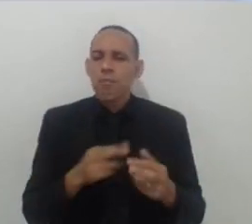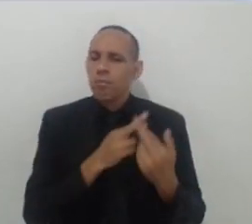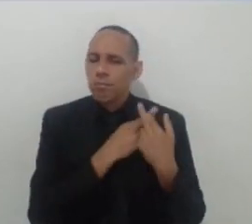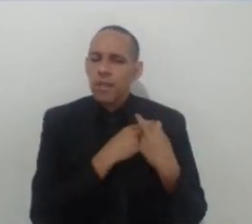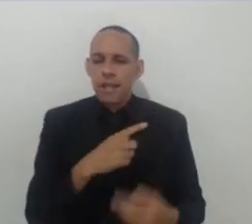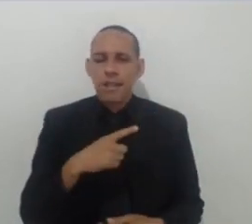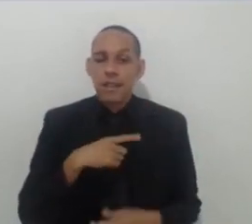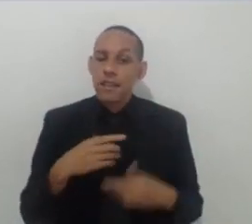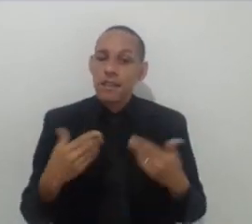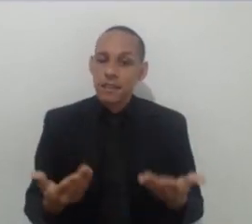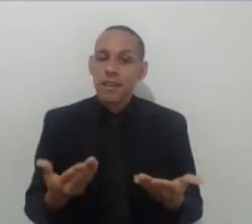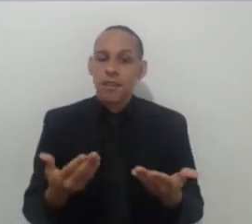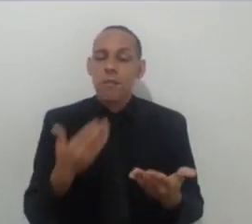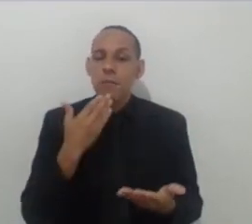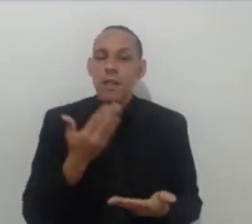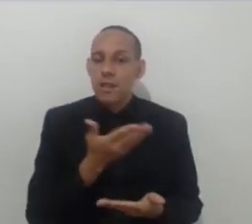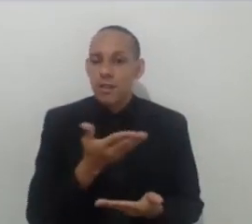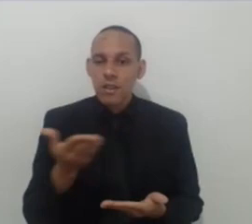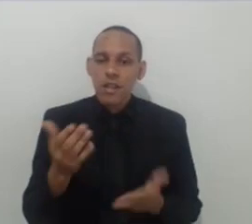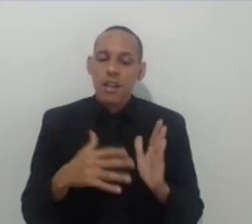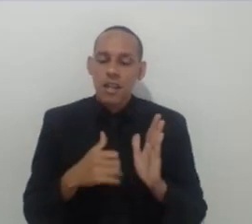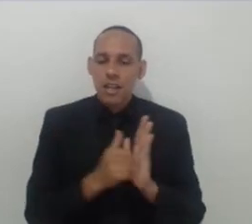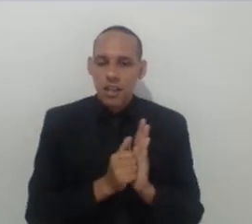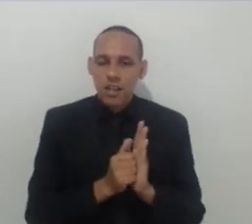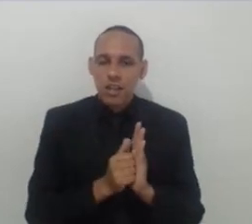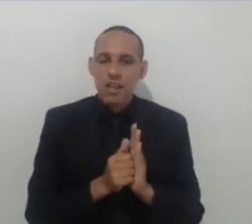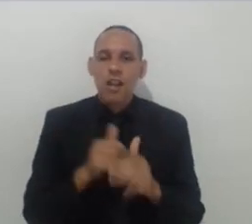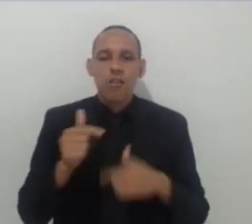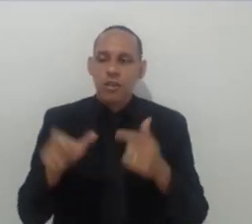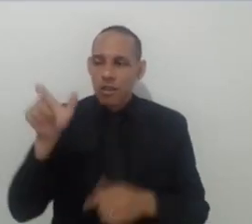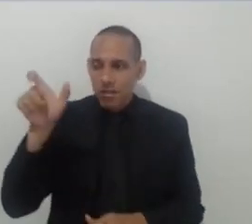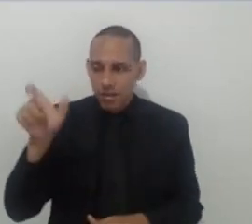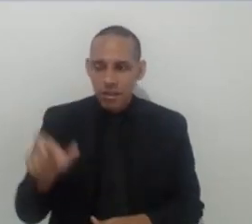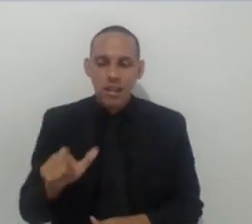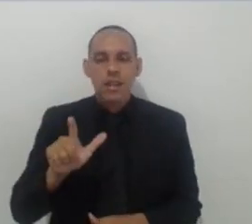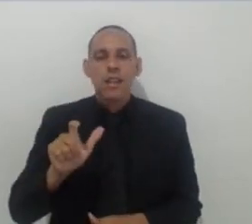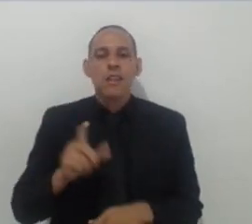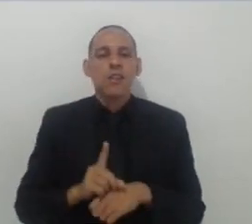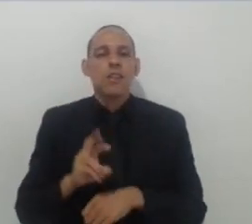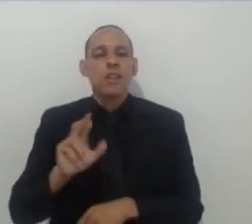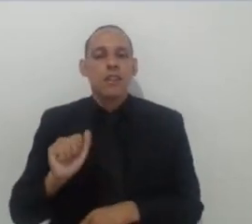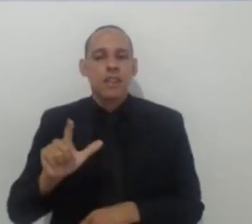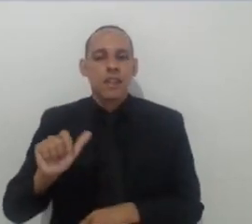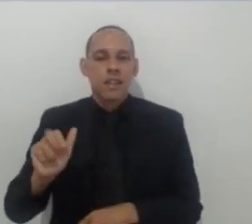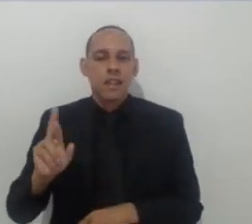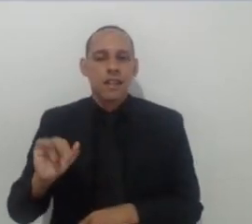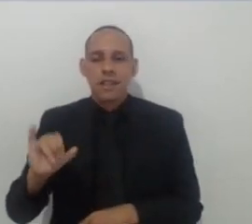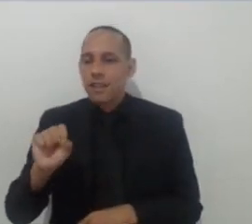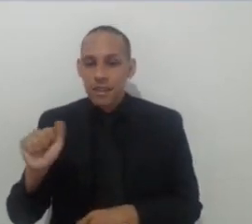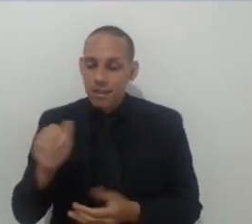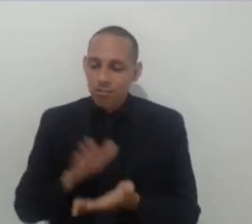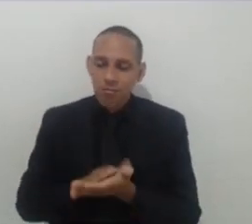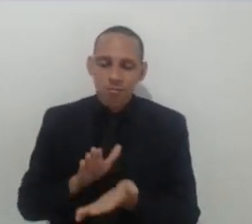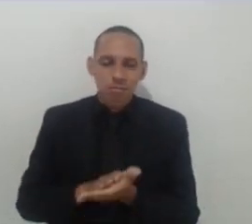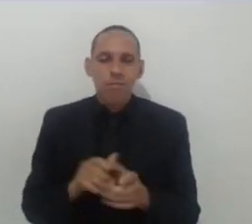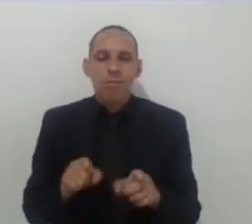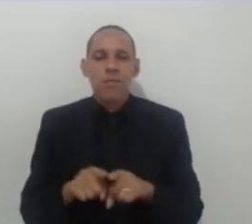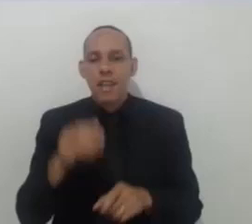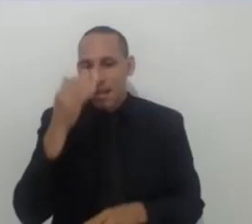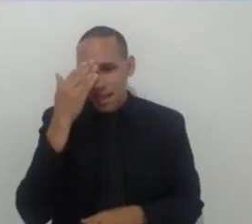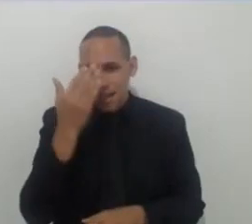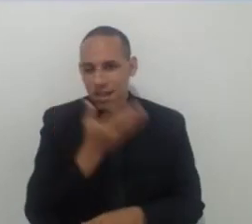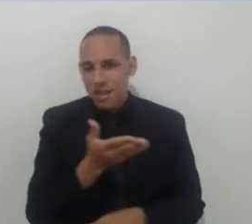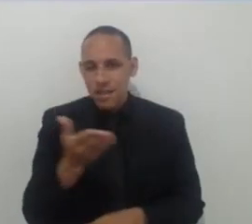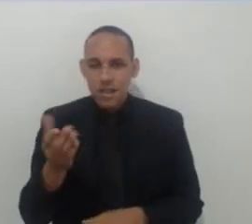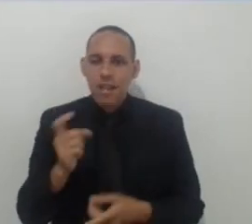Desse modo, rogo a Vossa Excelência fazer constar do registro funcional da doutora Larissa de Almeida Nascimento, presente elogio, desde já agradecendo Vossa Excelência pela sessão da